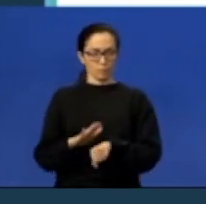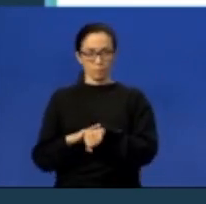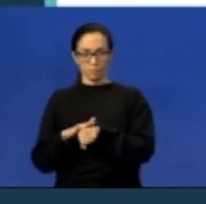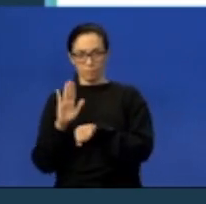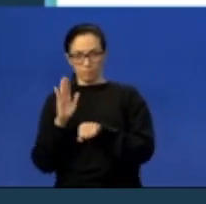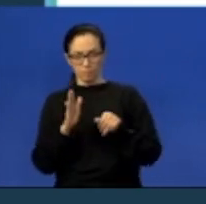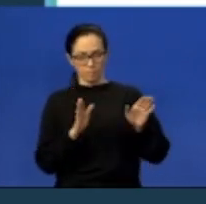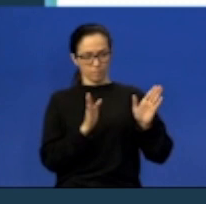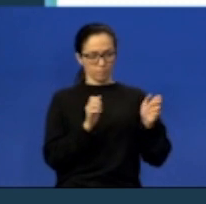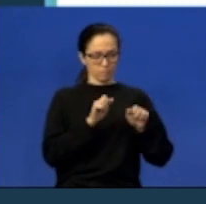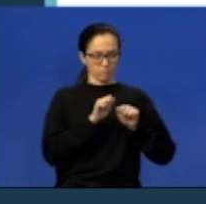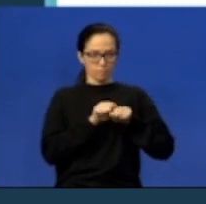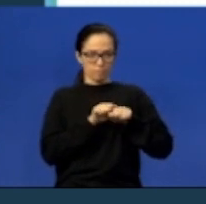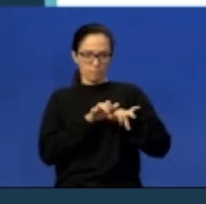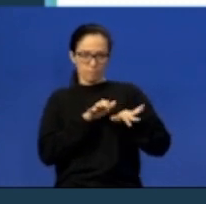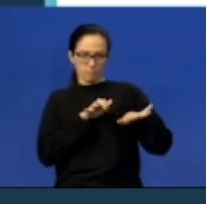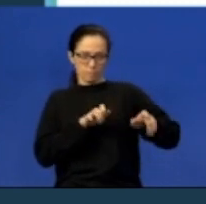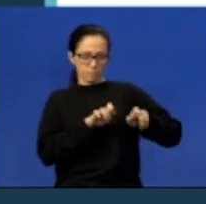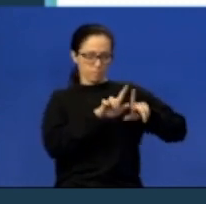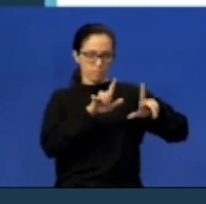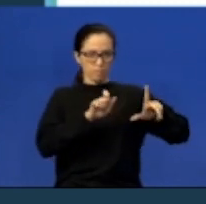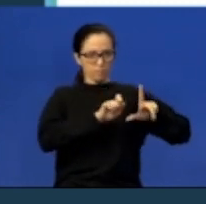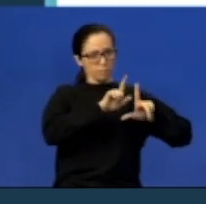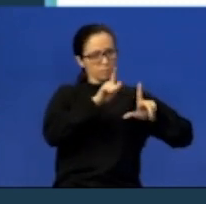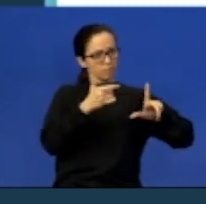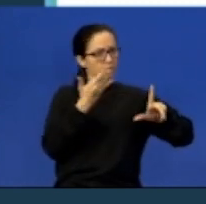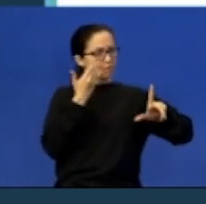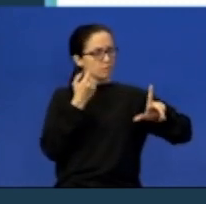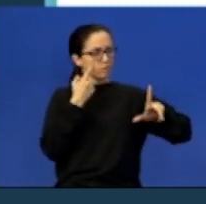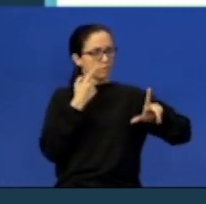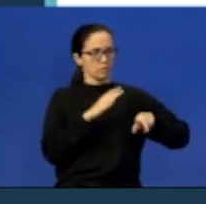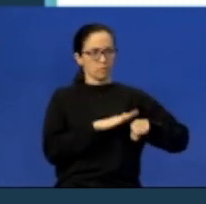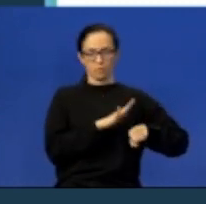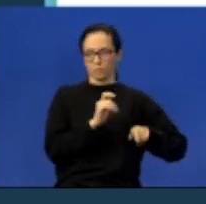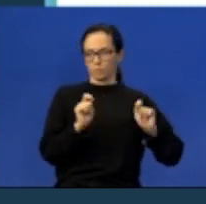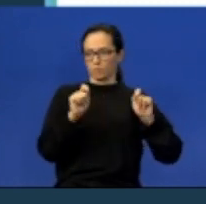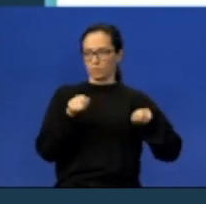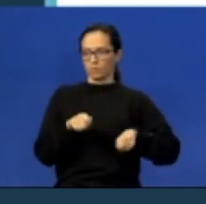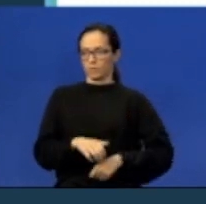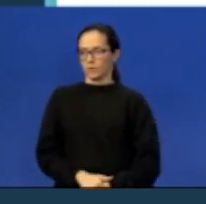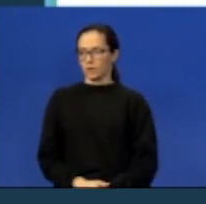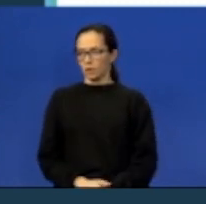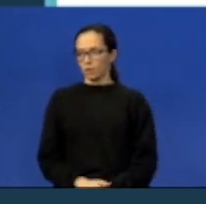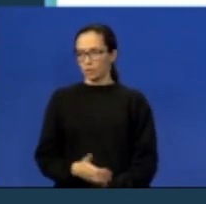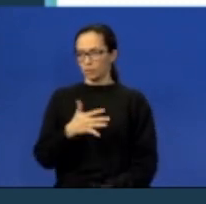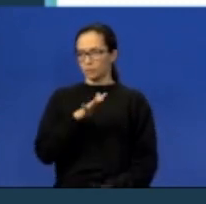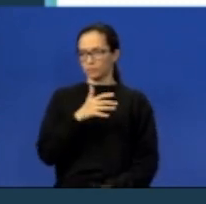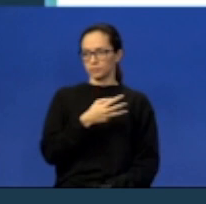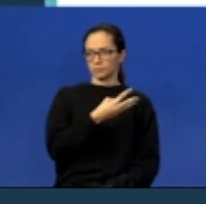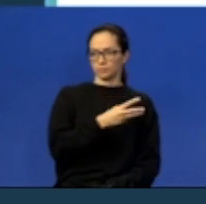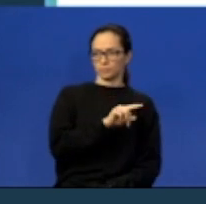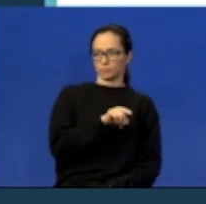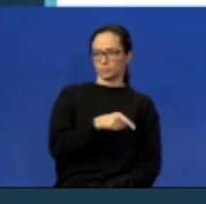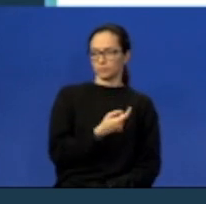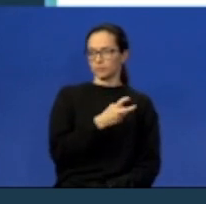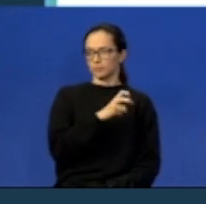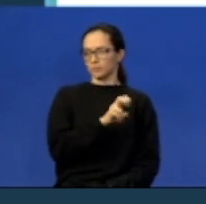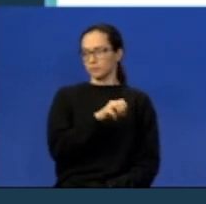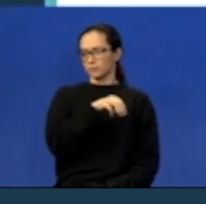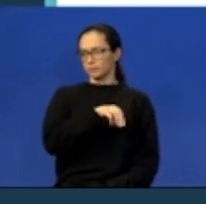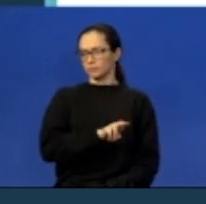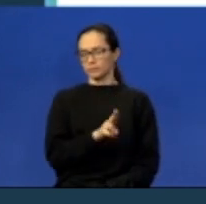o comprimento da onda sonora e melhor a resolução espacial. Transdutores, portanto, de em torno de 3,5 MHz, eles são